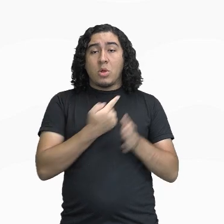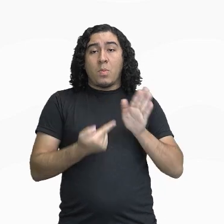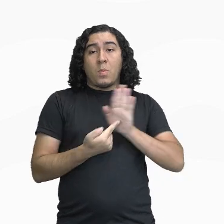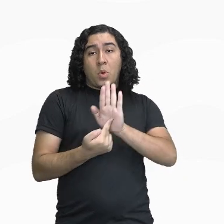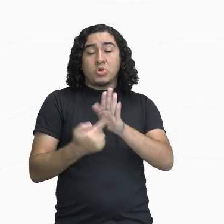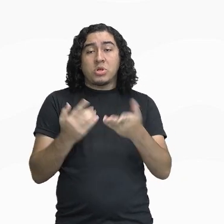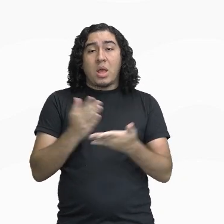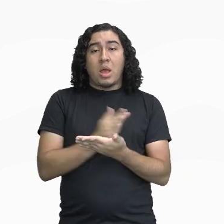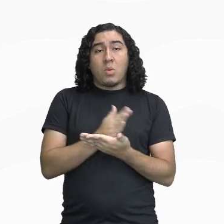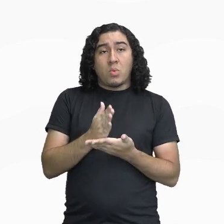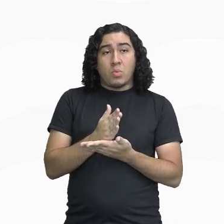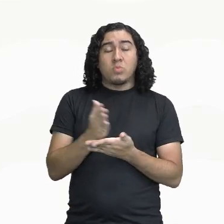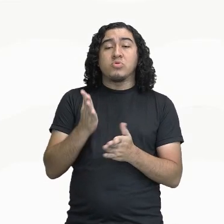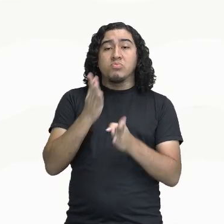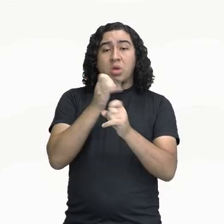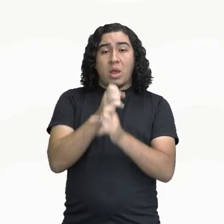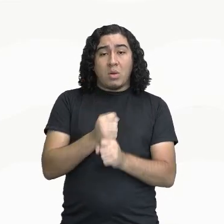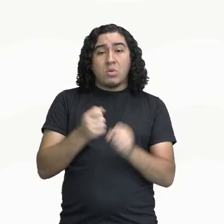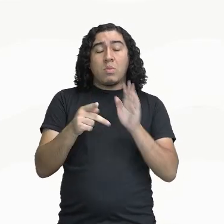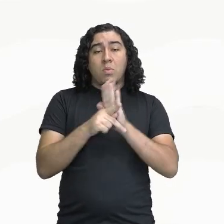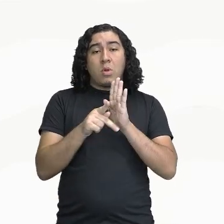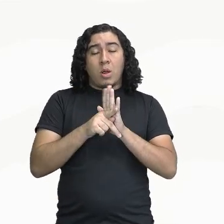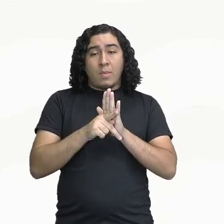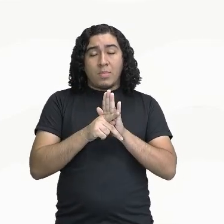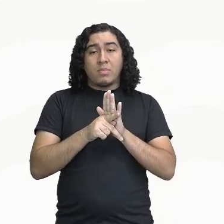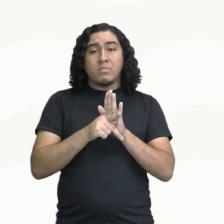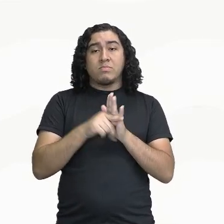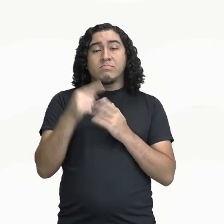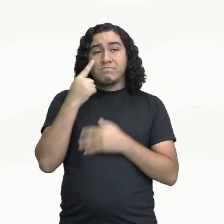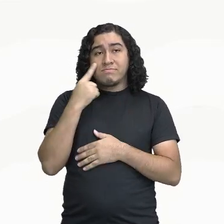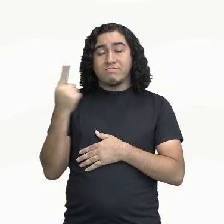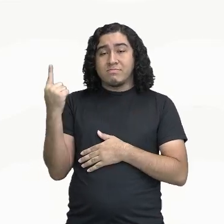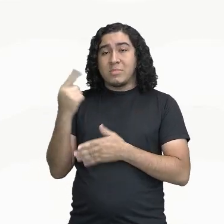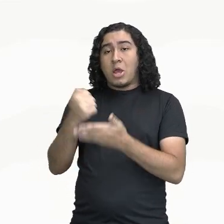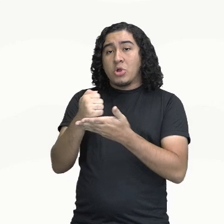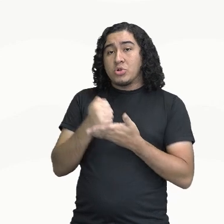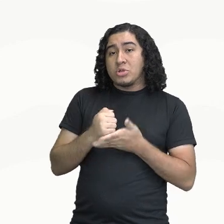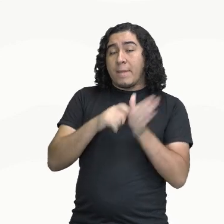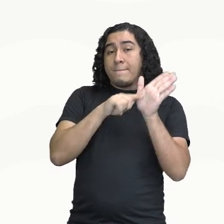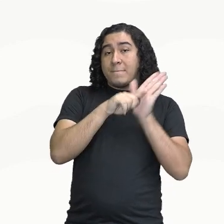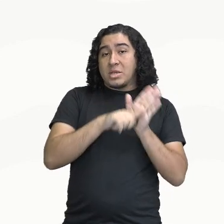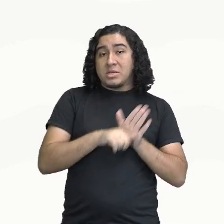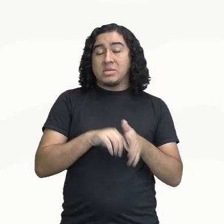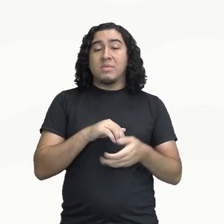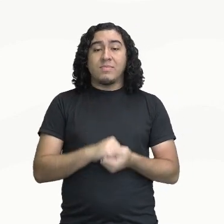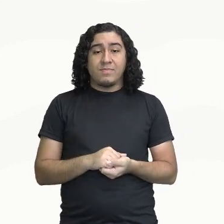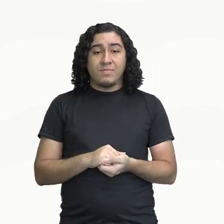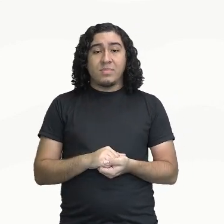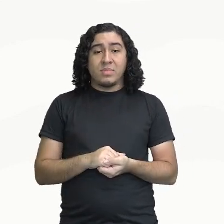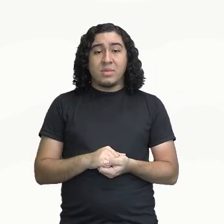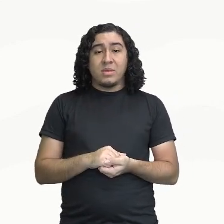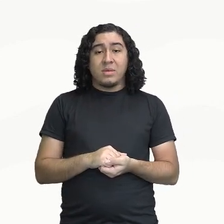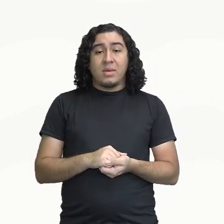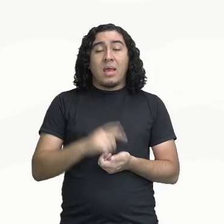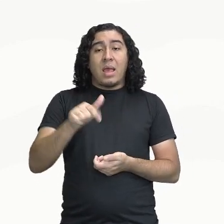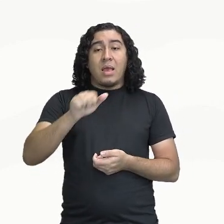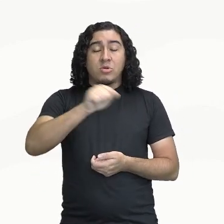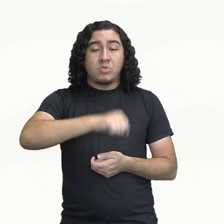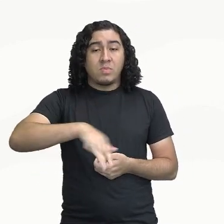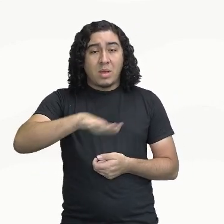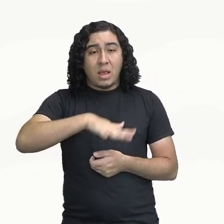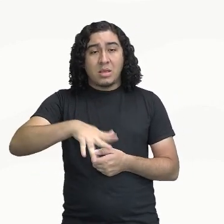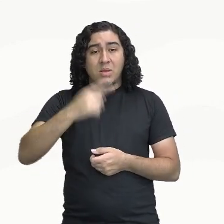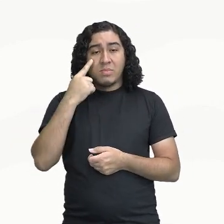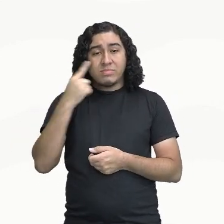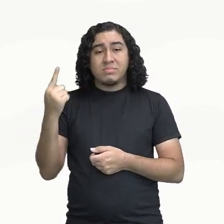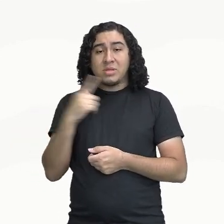algumas medidas, tá, da estatística que vão poder ajudar na sua pesquisa. Nós chamamos de medidas de tendência central. Então nós